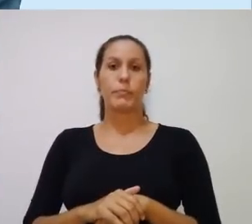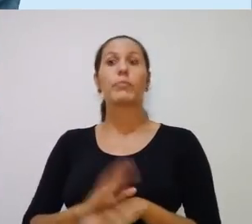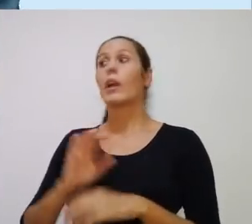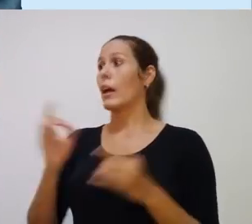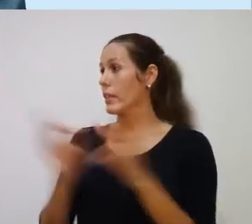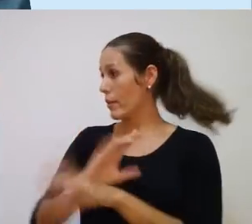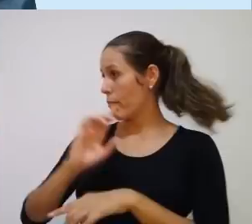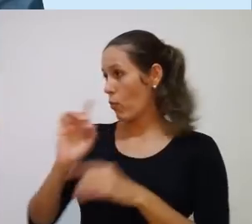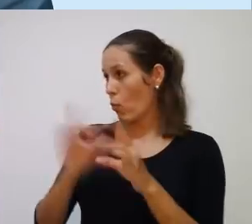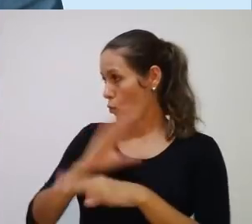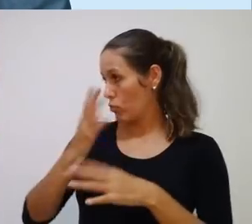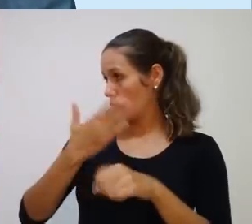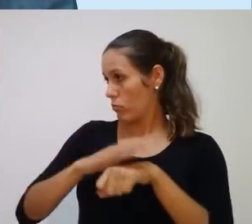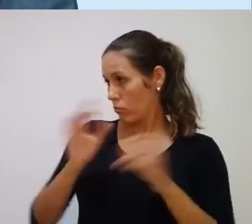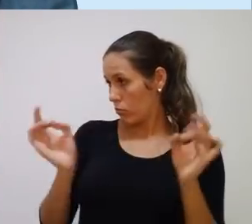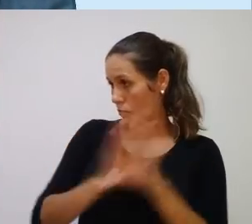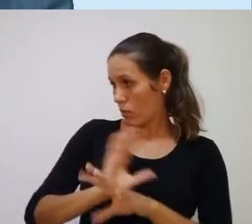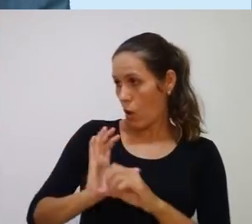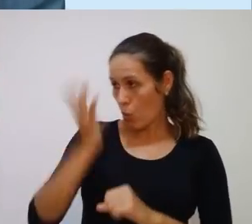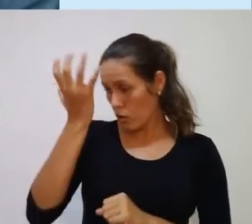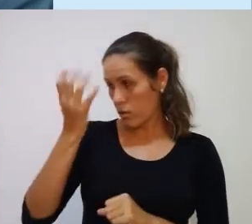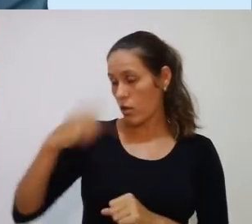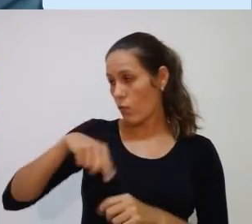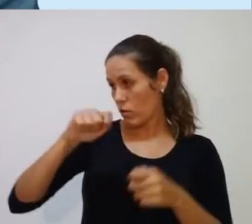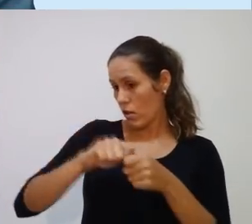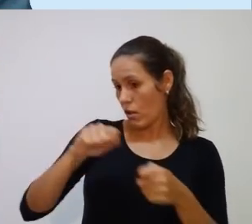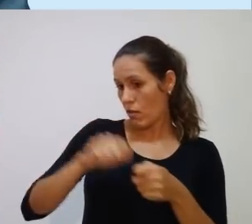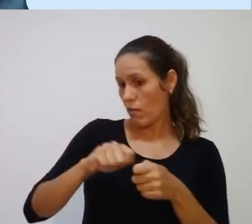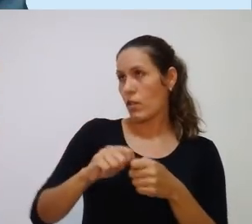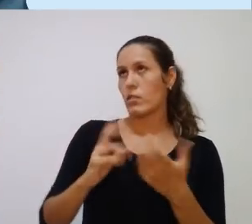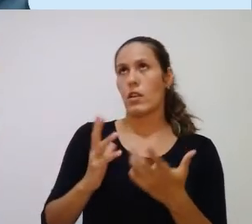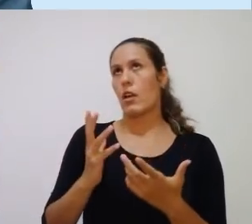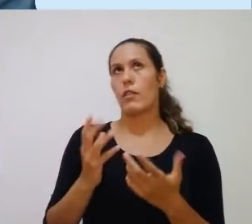realizado, toda a tua prática científica aconteceu, vocês promoveram,